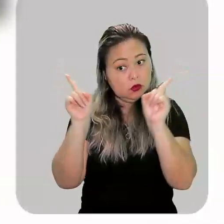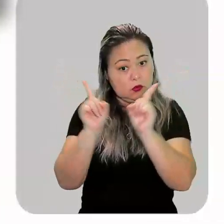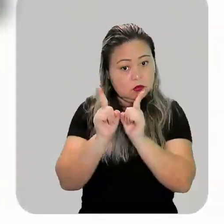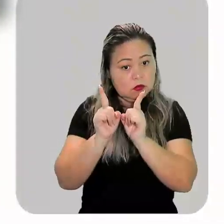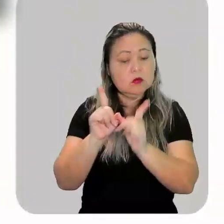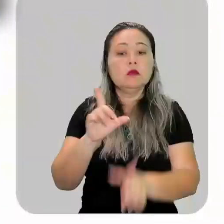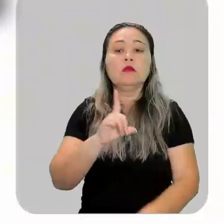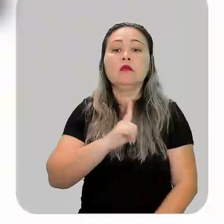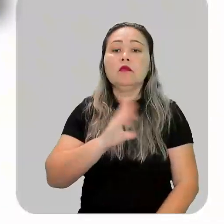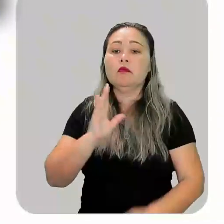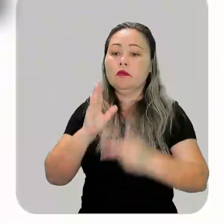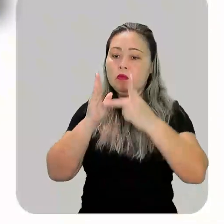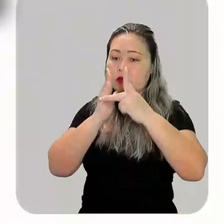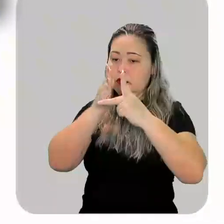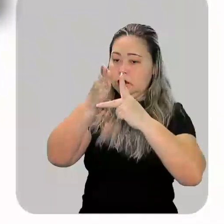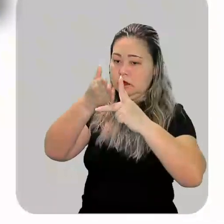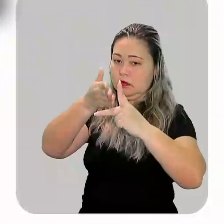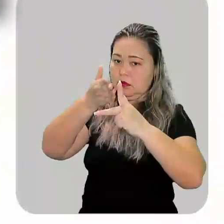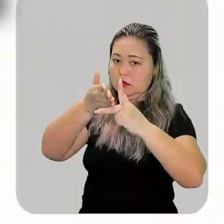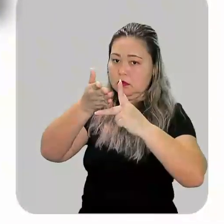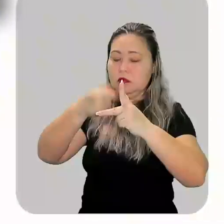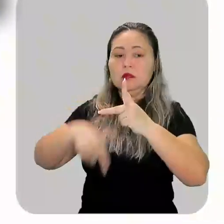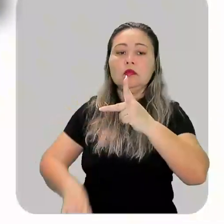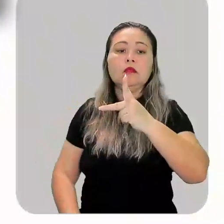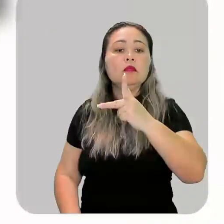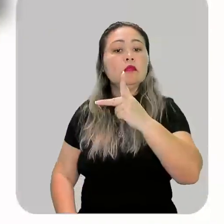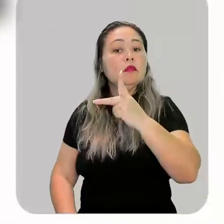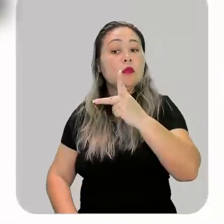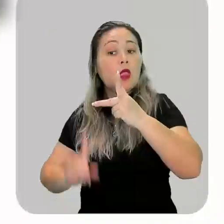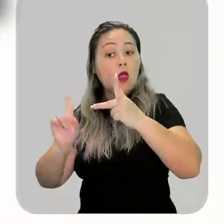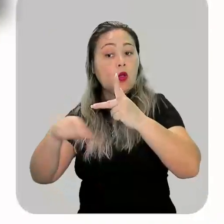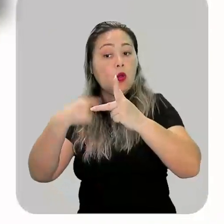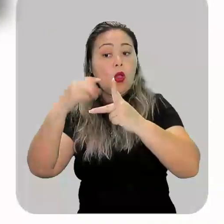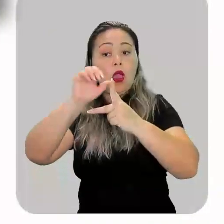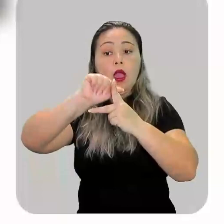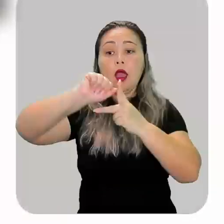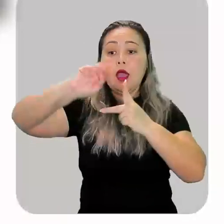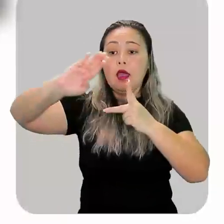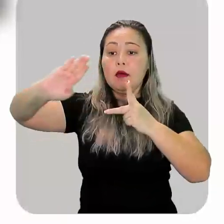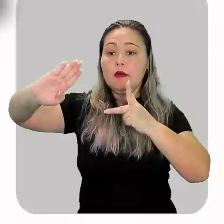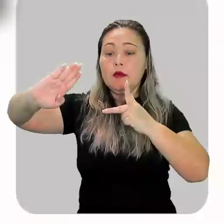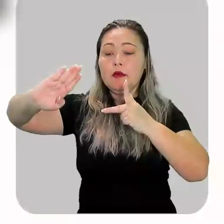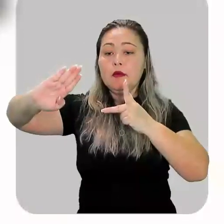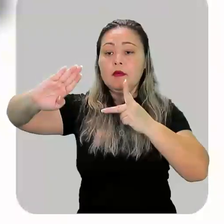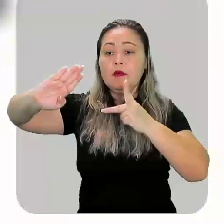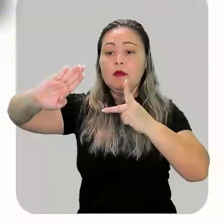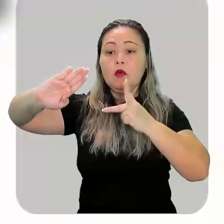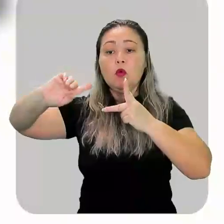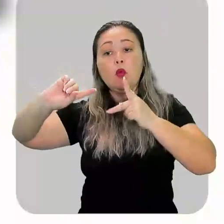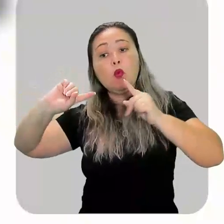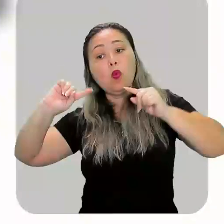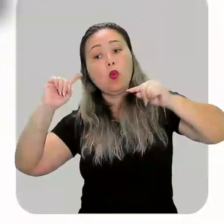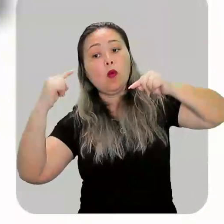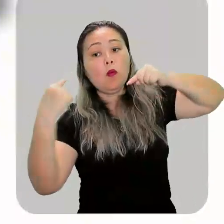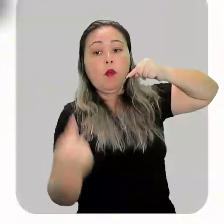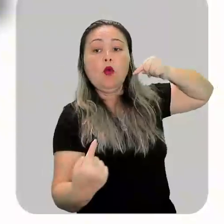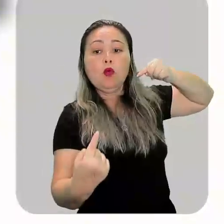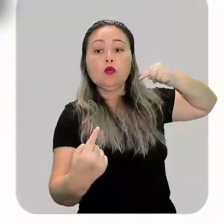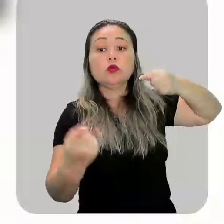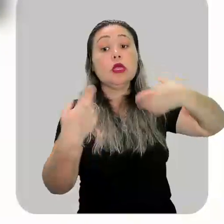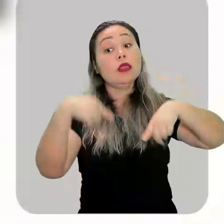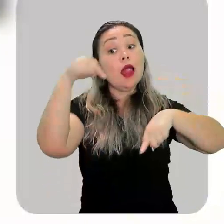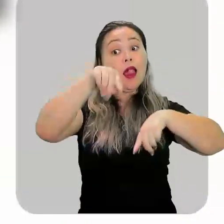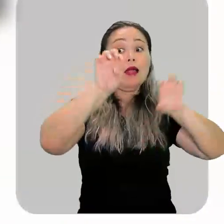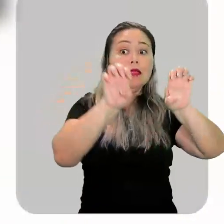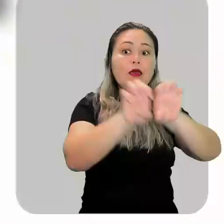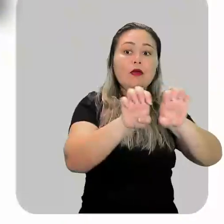ter quem? O centro, né? Que vai ser sempre o nosso A e o nosso B, com valor oposto ao que está lá na